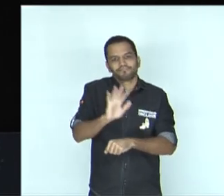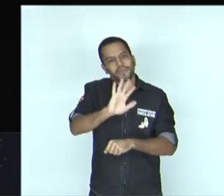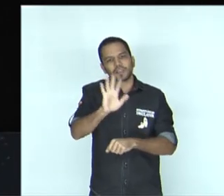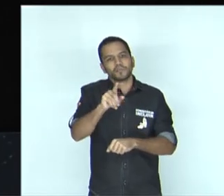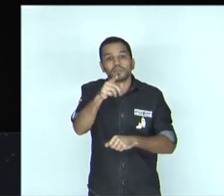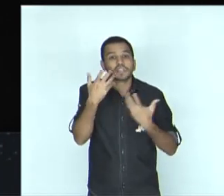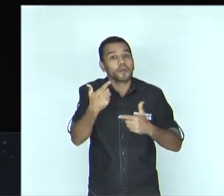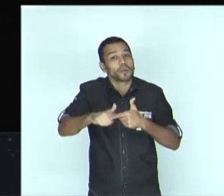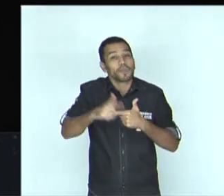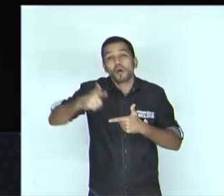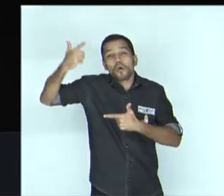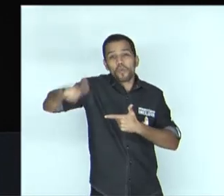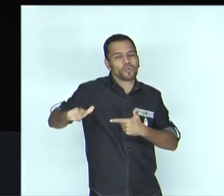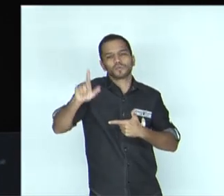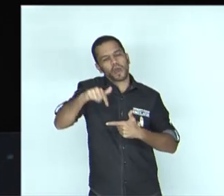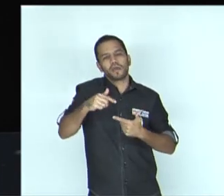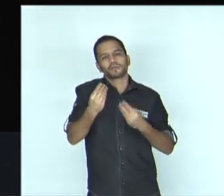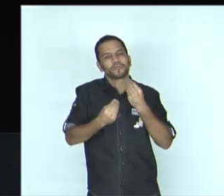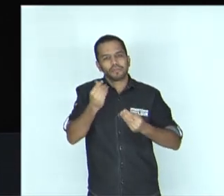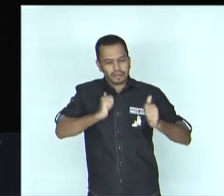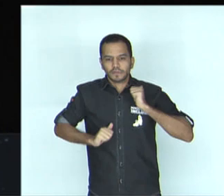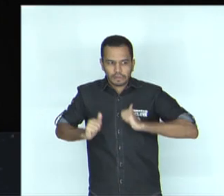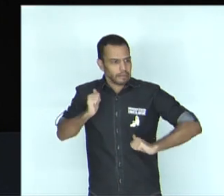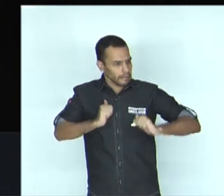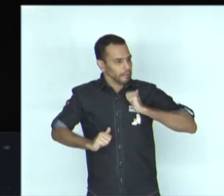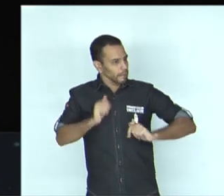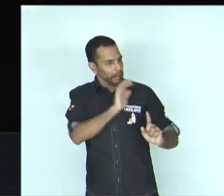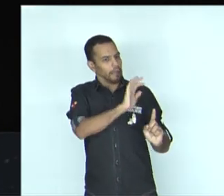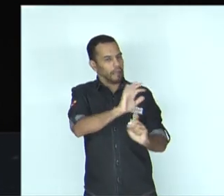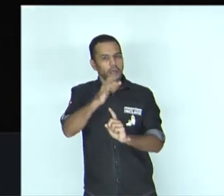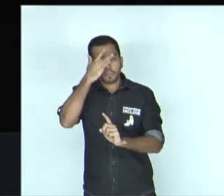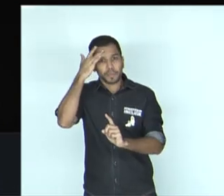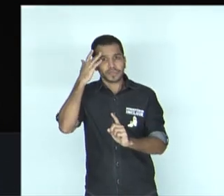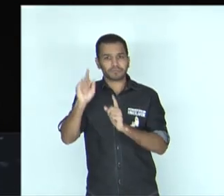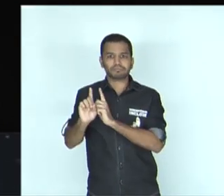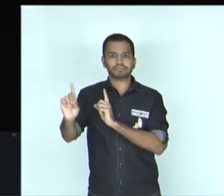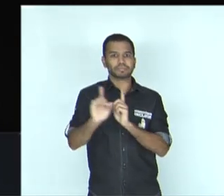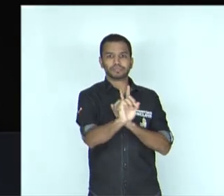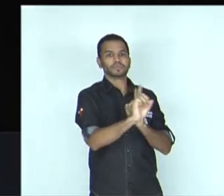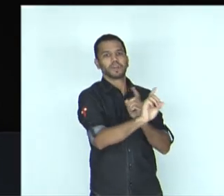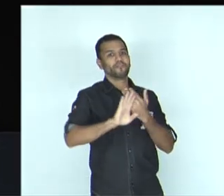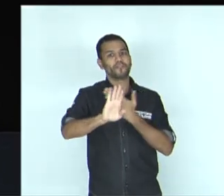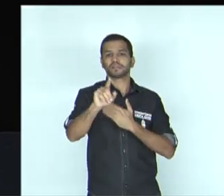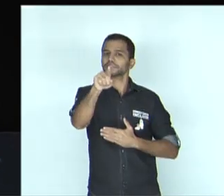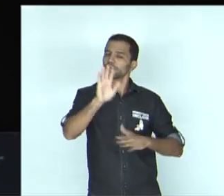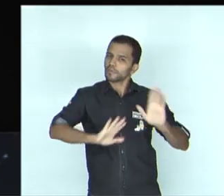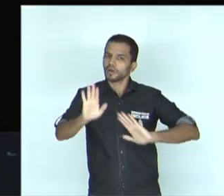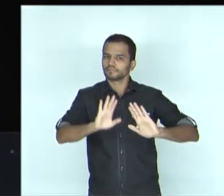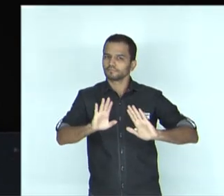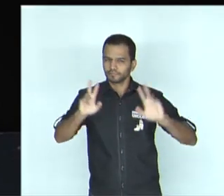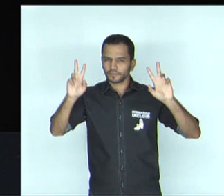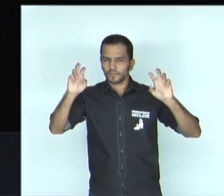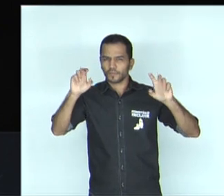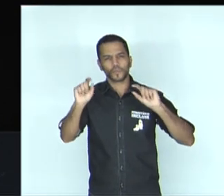querendo ter um outro problema, que é o resultado da sua ansiedade. Hoje, o título da mensagem é: você deve vencer